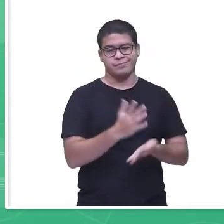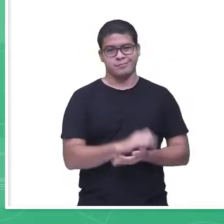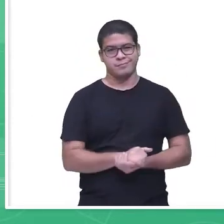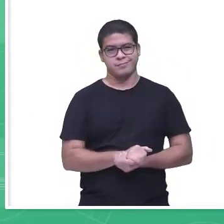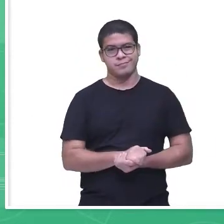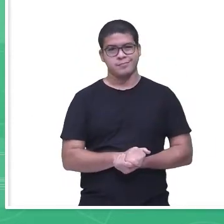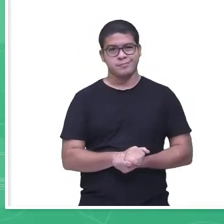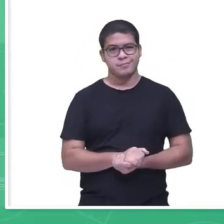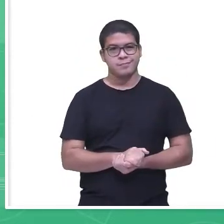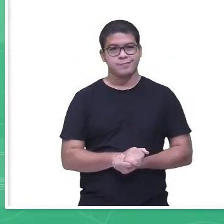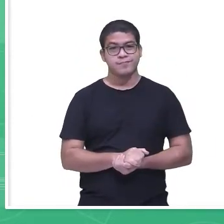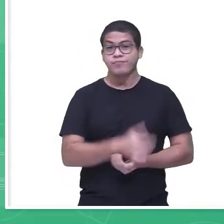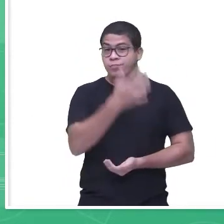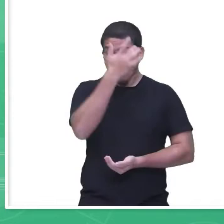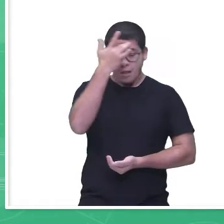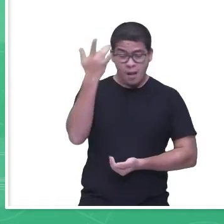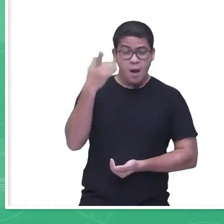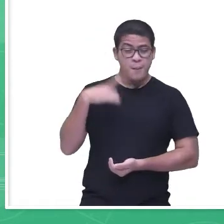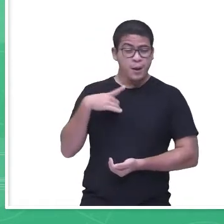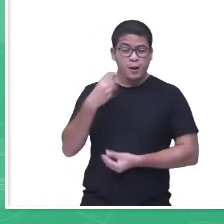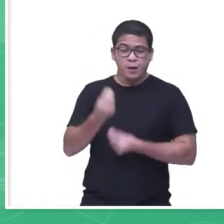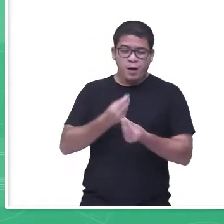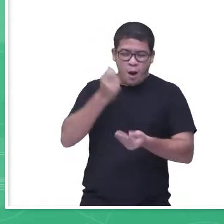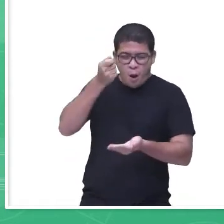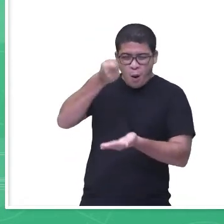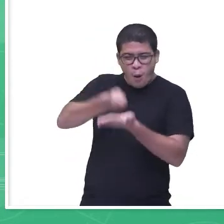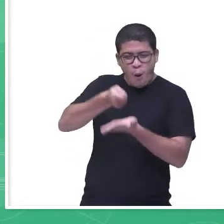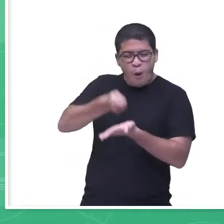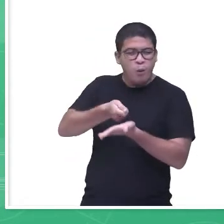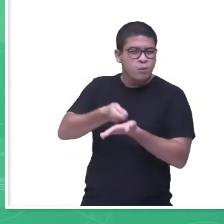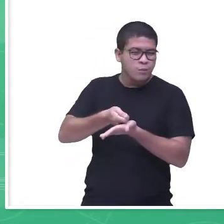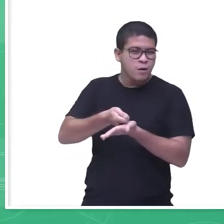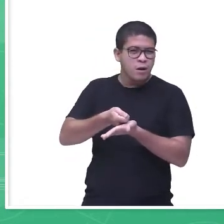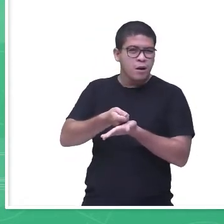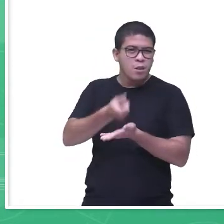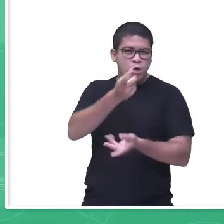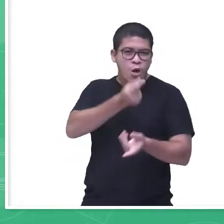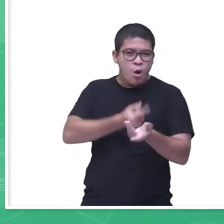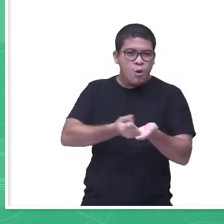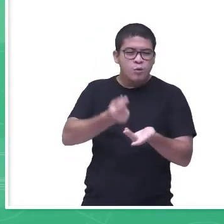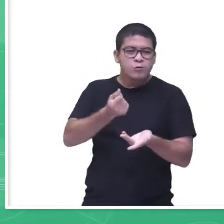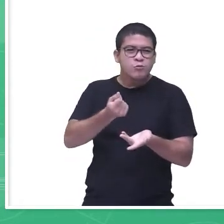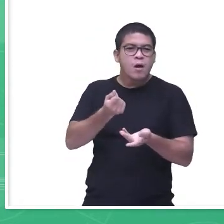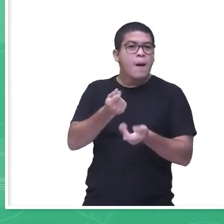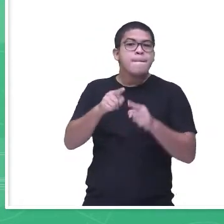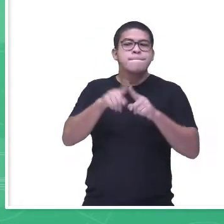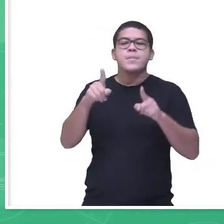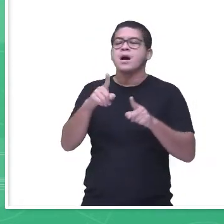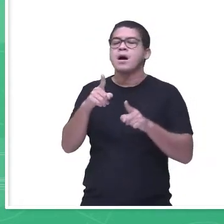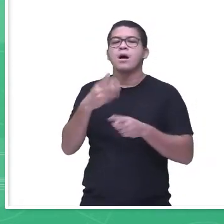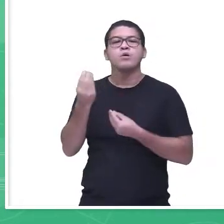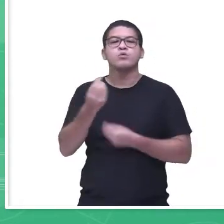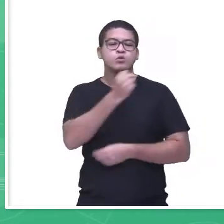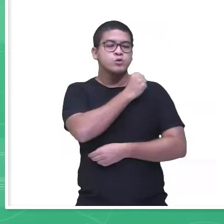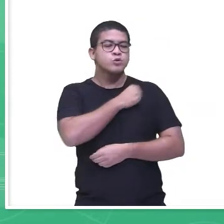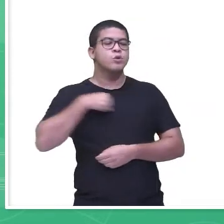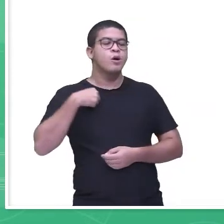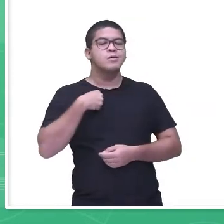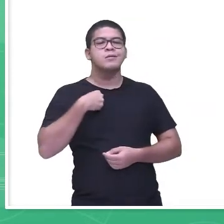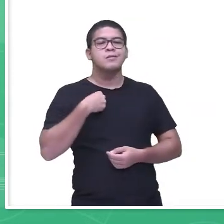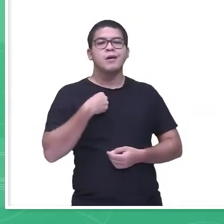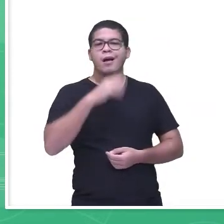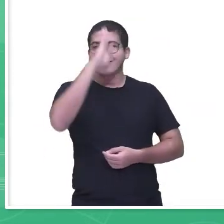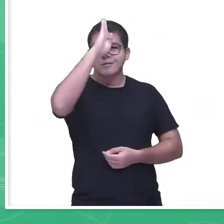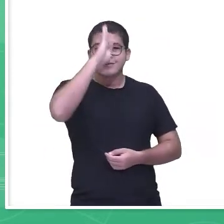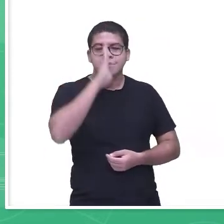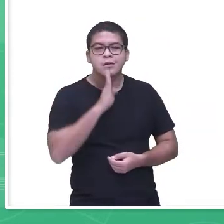cobravam para ensinar a arte da retórica, Sócrates começou a fazer isso de graça, sem cobrar.